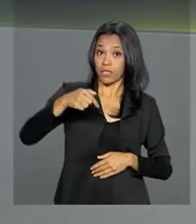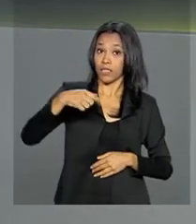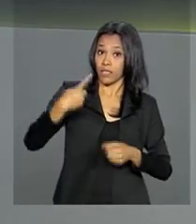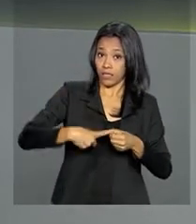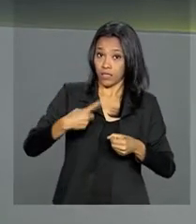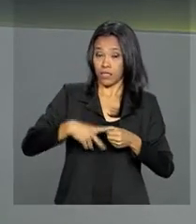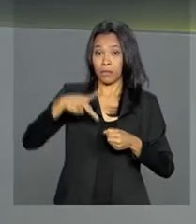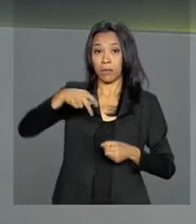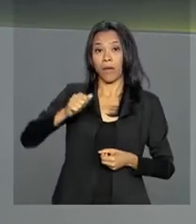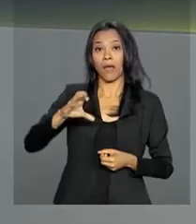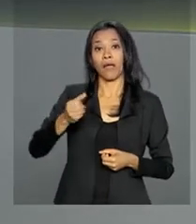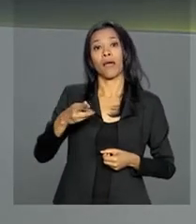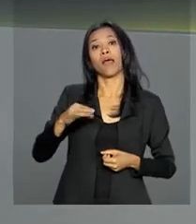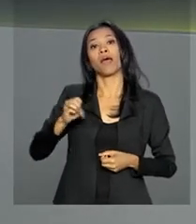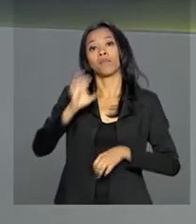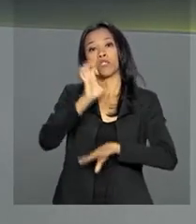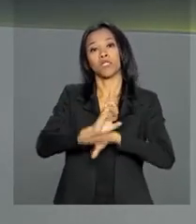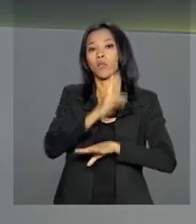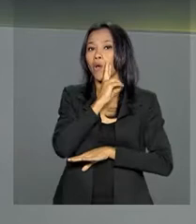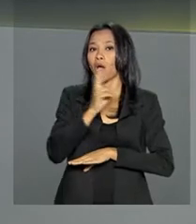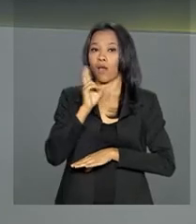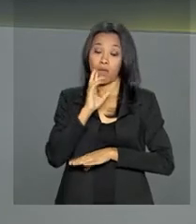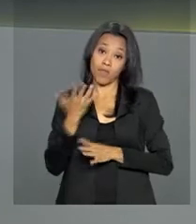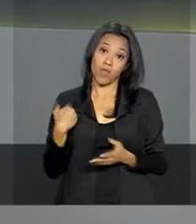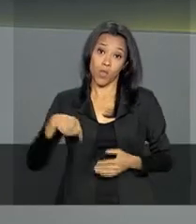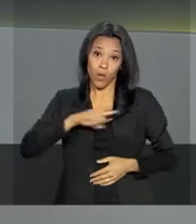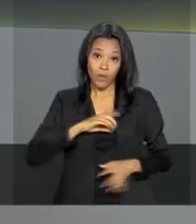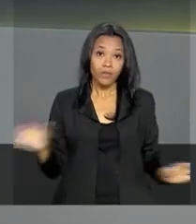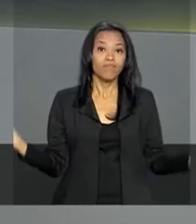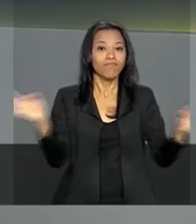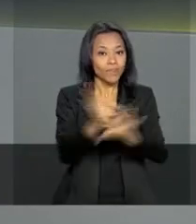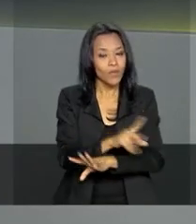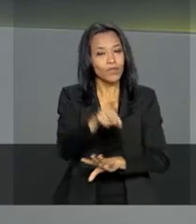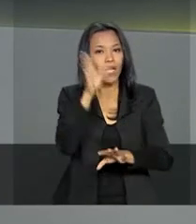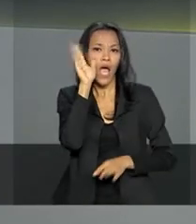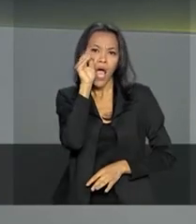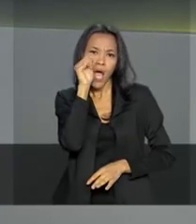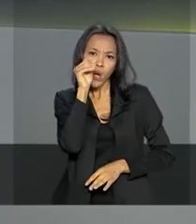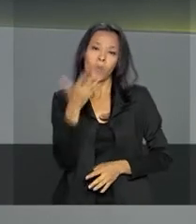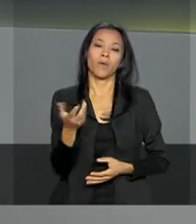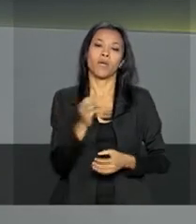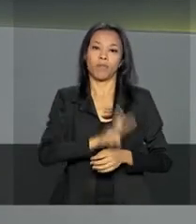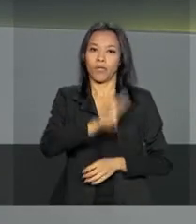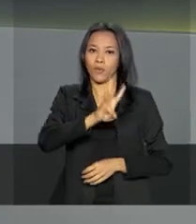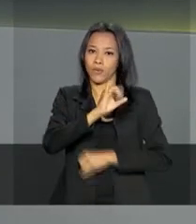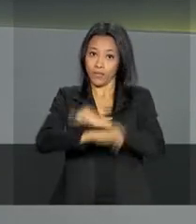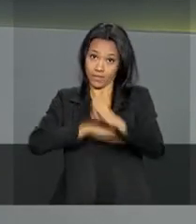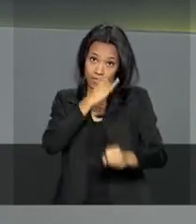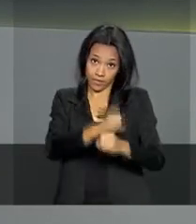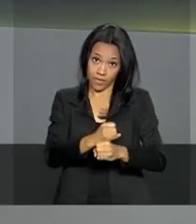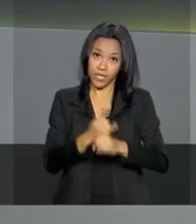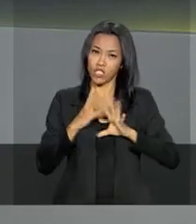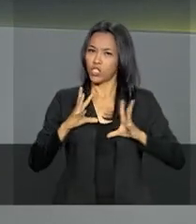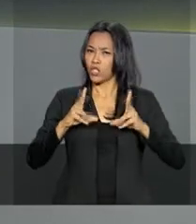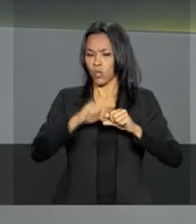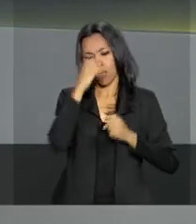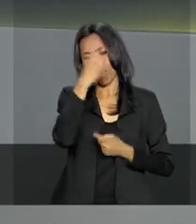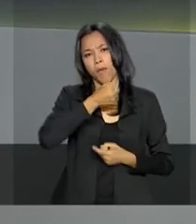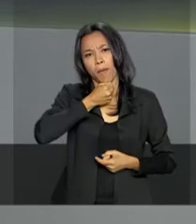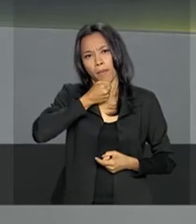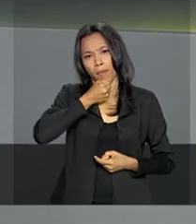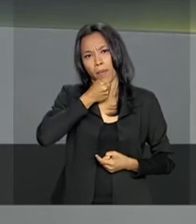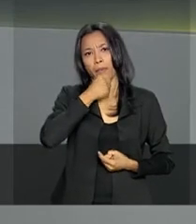Pacaraima, em Roraima. Nós ficamos por aqui, você acompanha a programação ao vivo pelo site da NBR e todas as reportagens